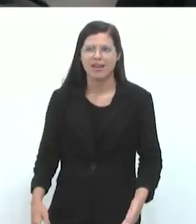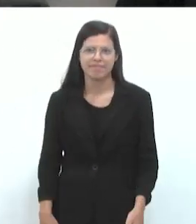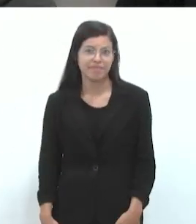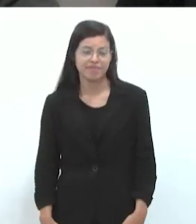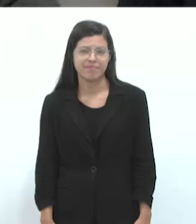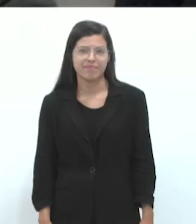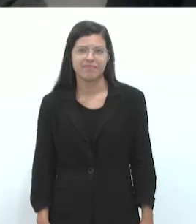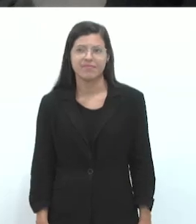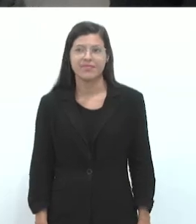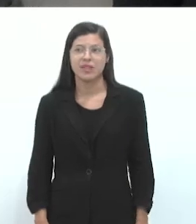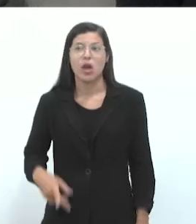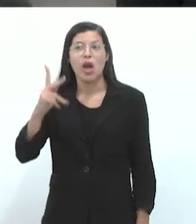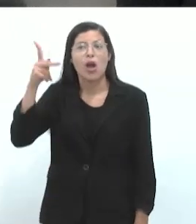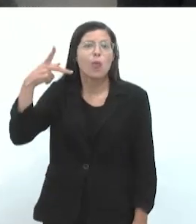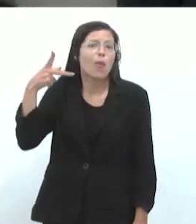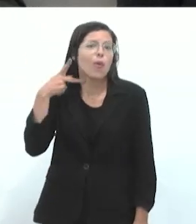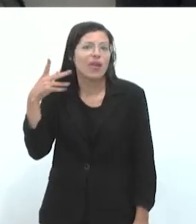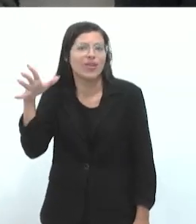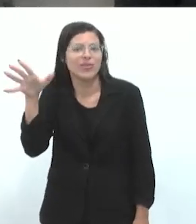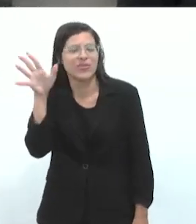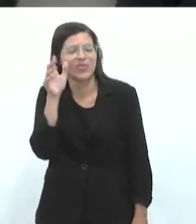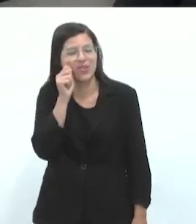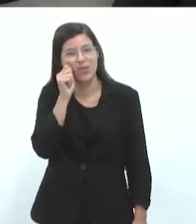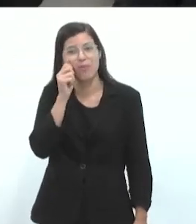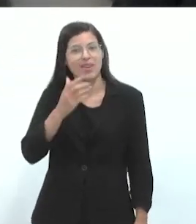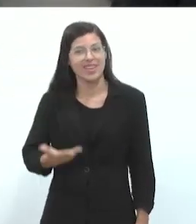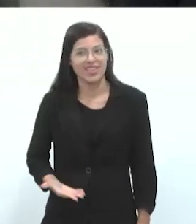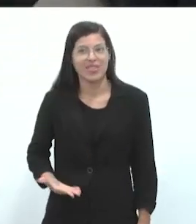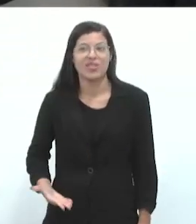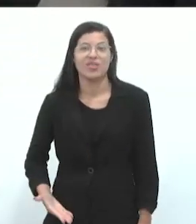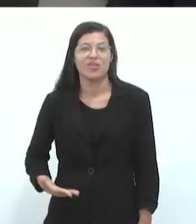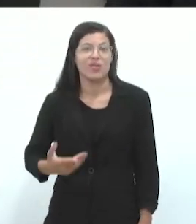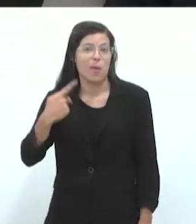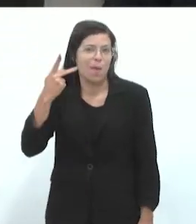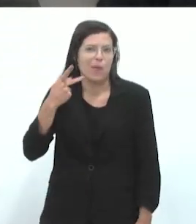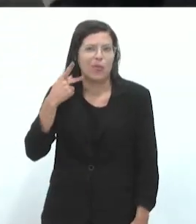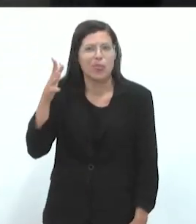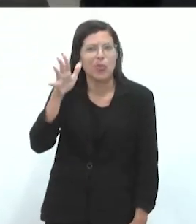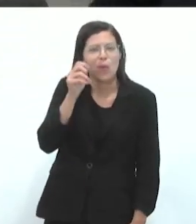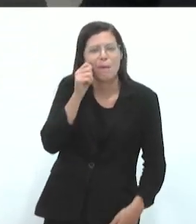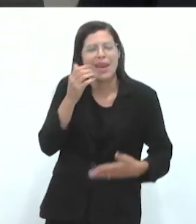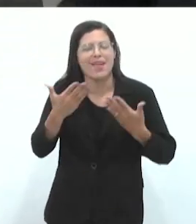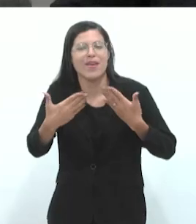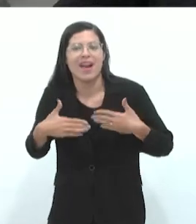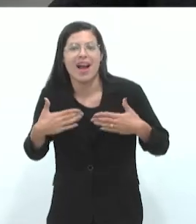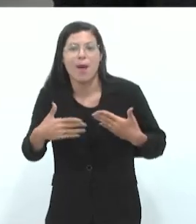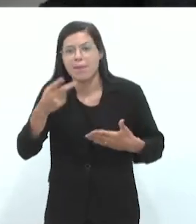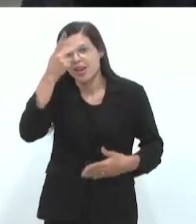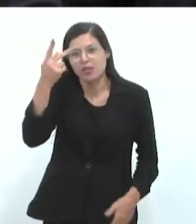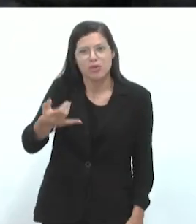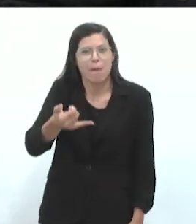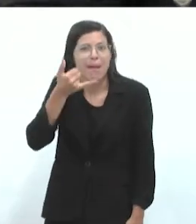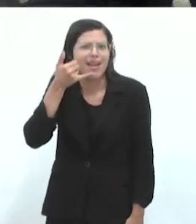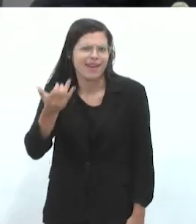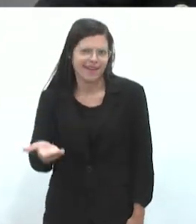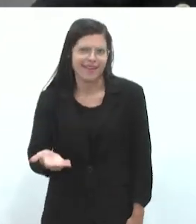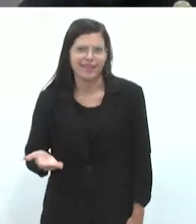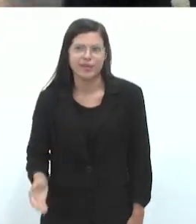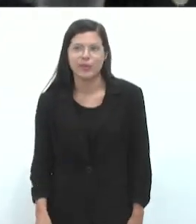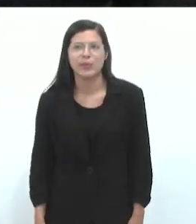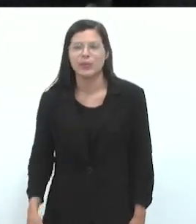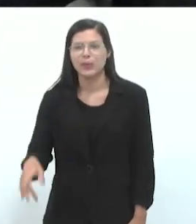Aí o procurador está dormindo. Aí o procurador está dormindo, descansando e todo mundo me atentando e Amorim.